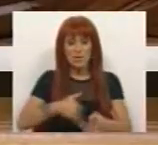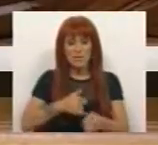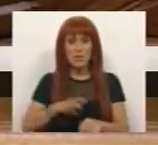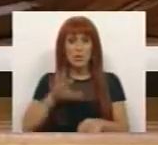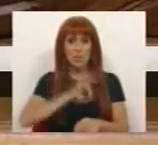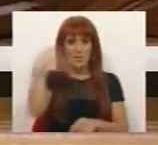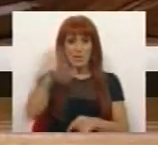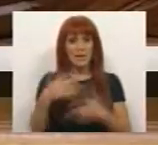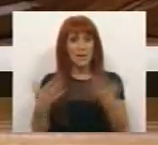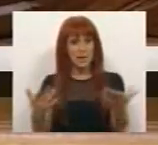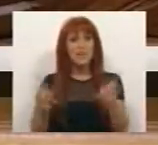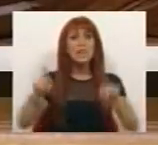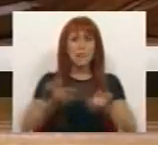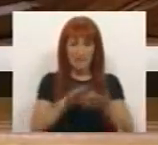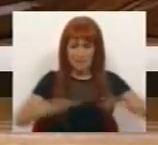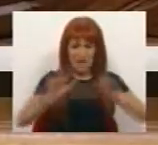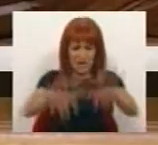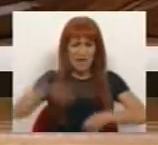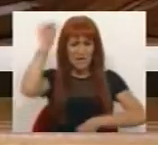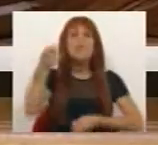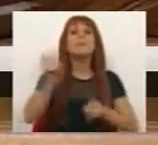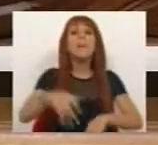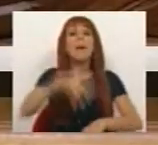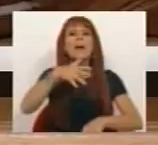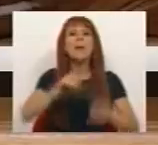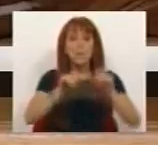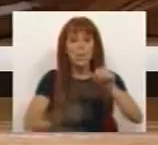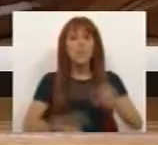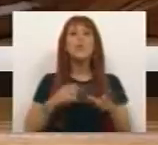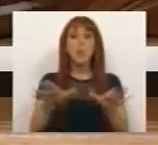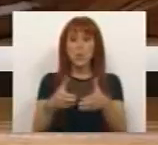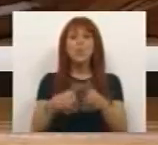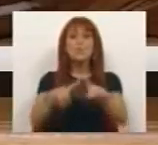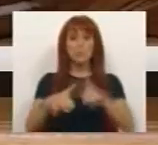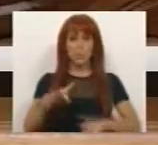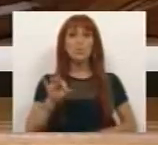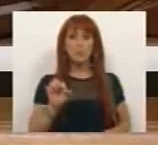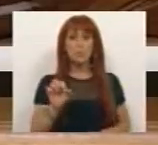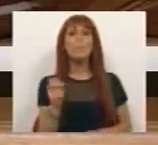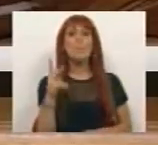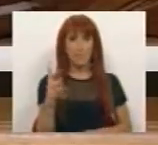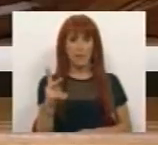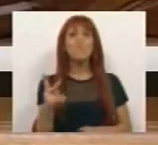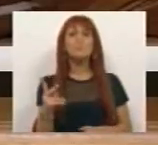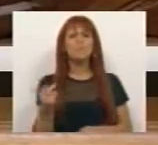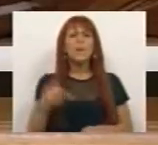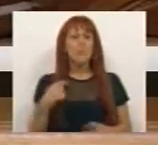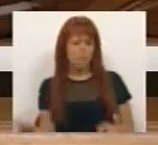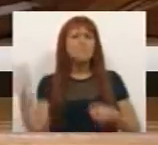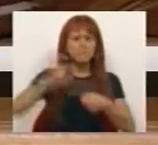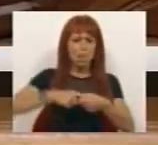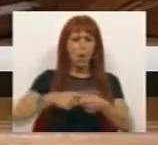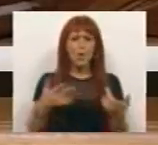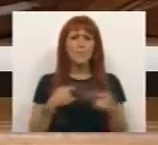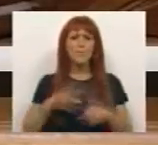apresentado pelo Sr. Presidente e pela mesa da Assembleia da República, ao qual o grupo parlamentar do Partido Ecologistas Verdes também se